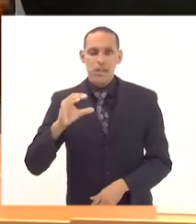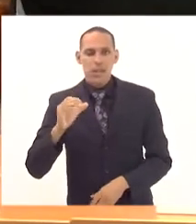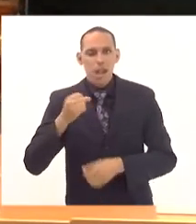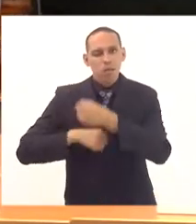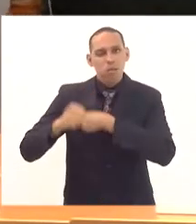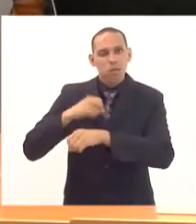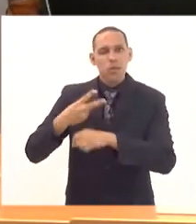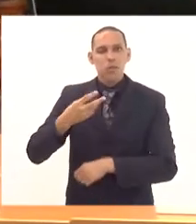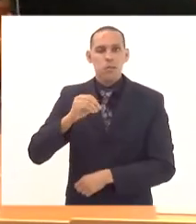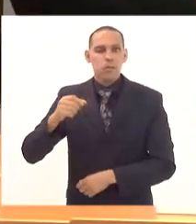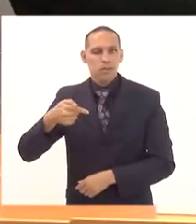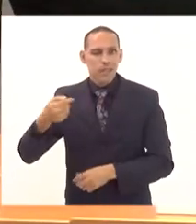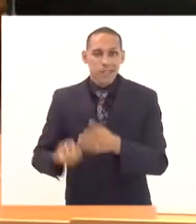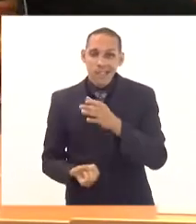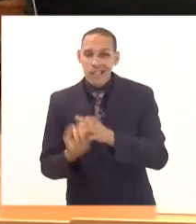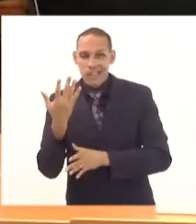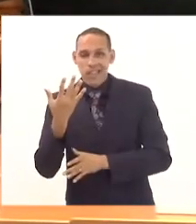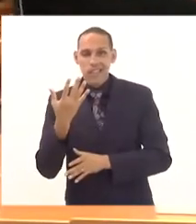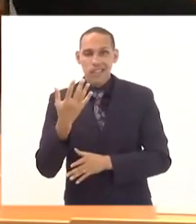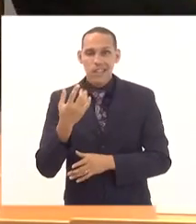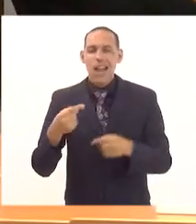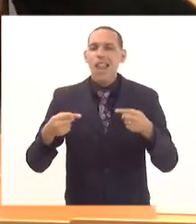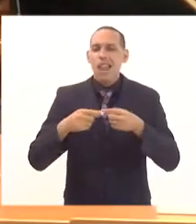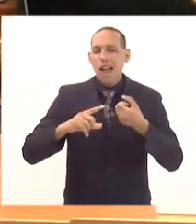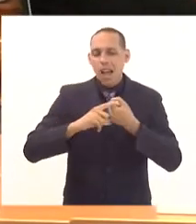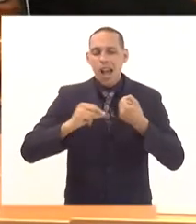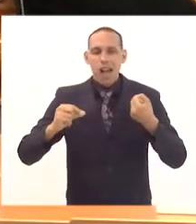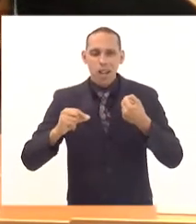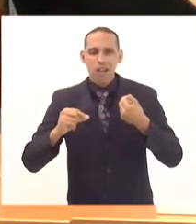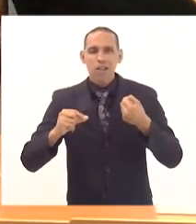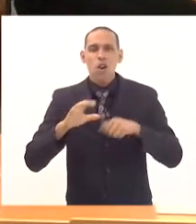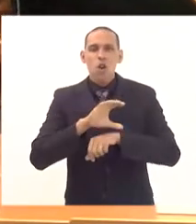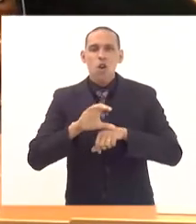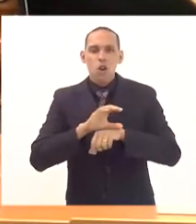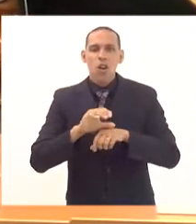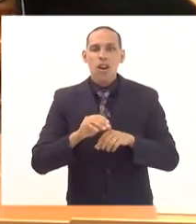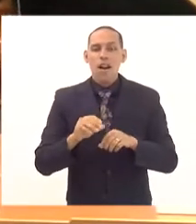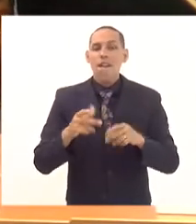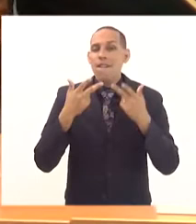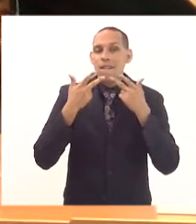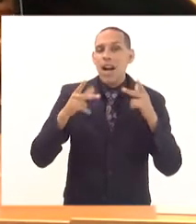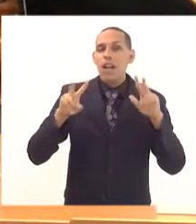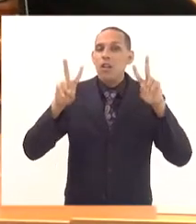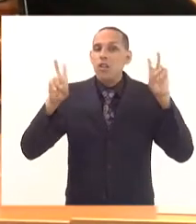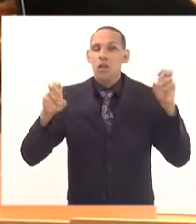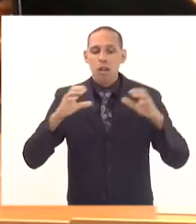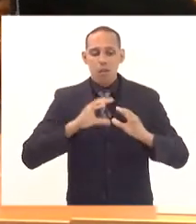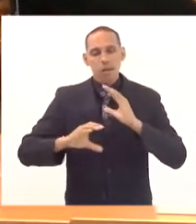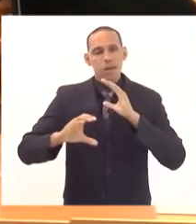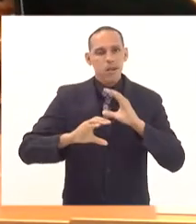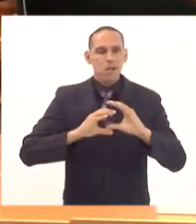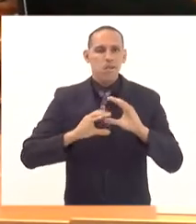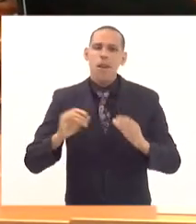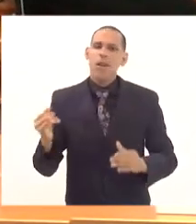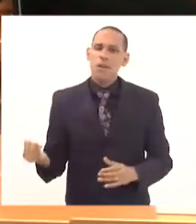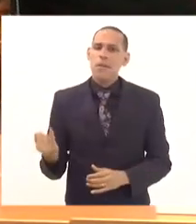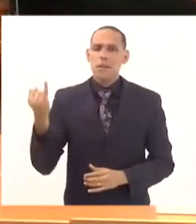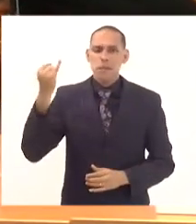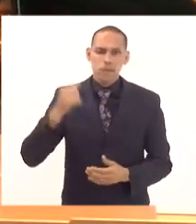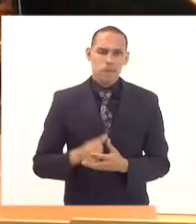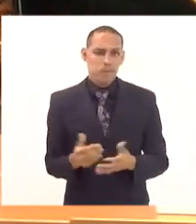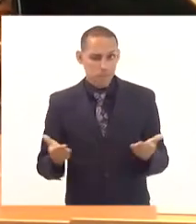ao artigo constitucional que trata sobre a complementaridade dos sistemas de comunicação é fundamental